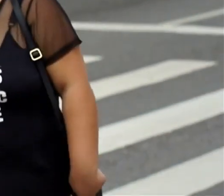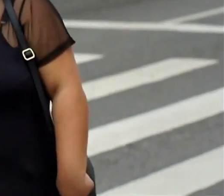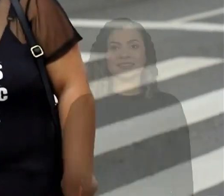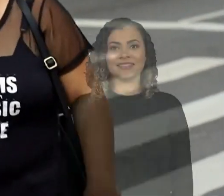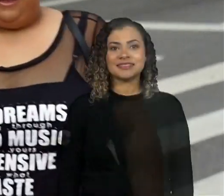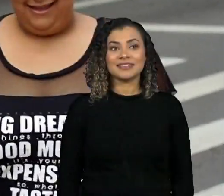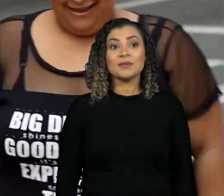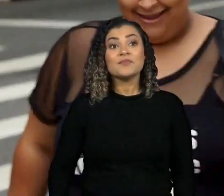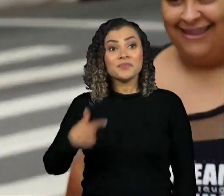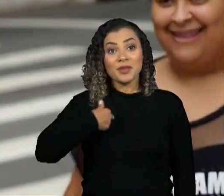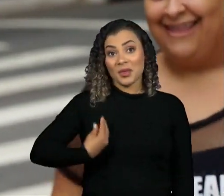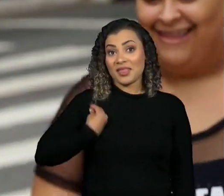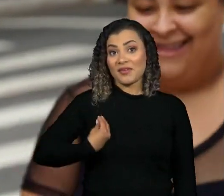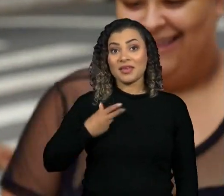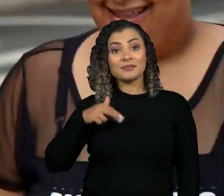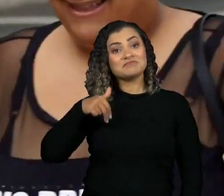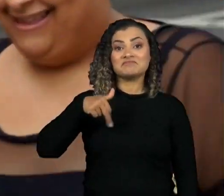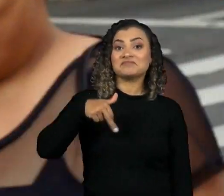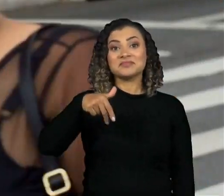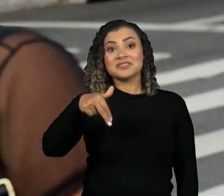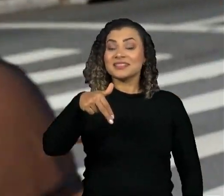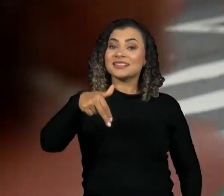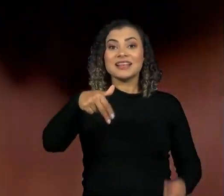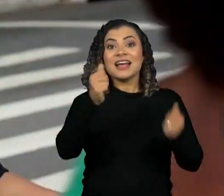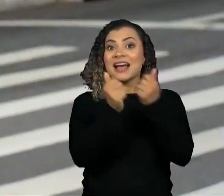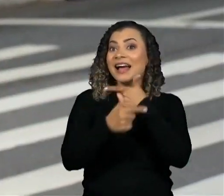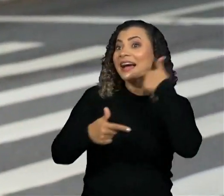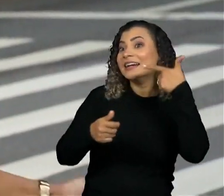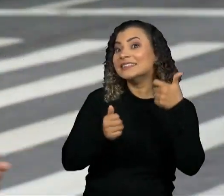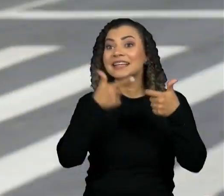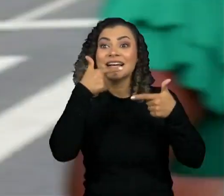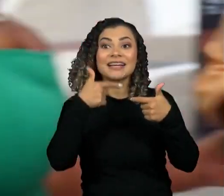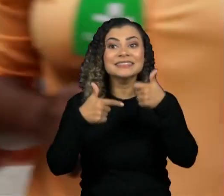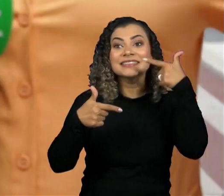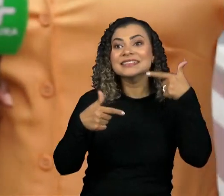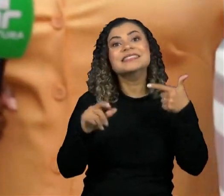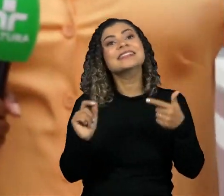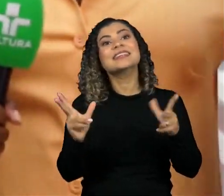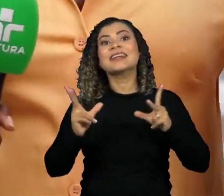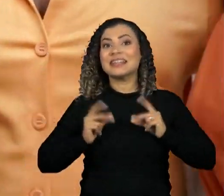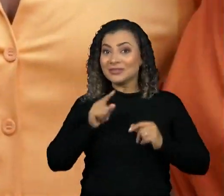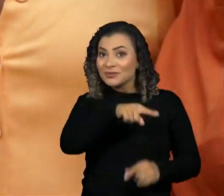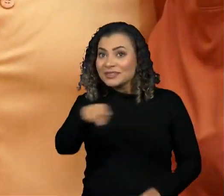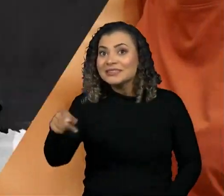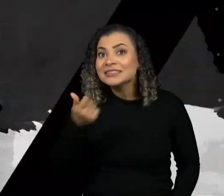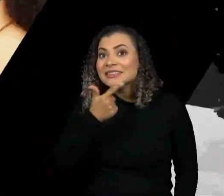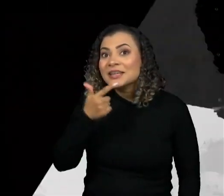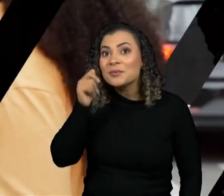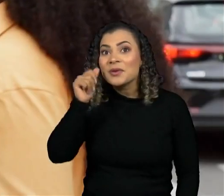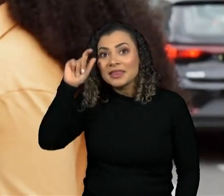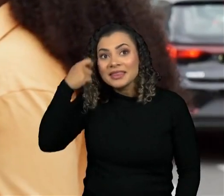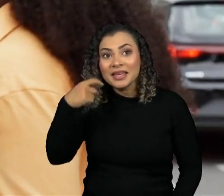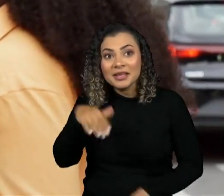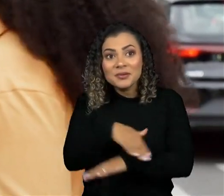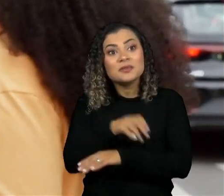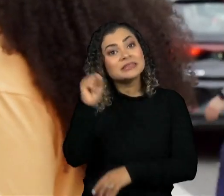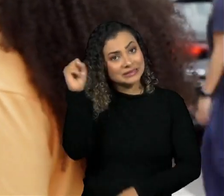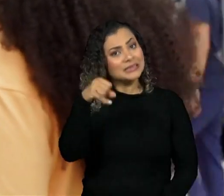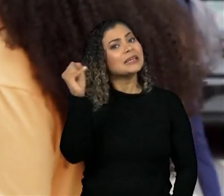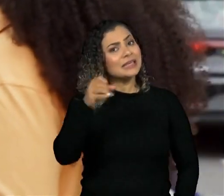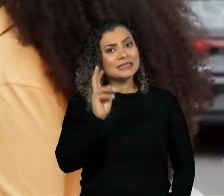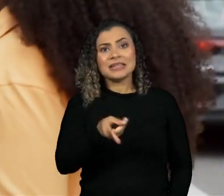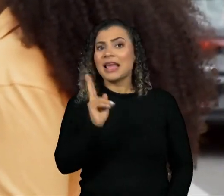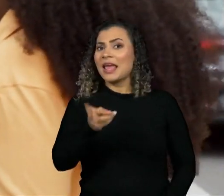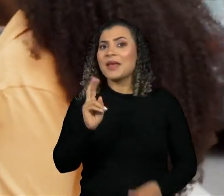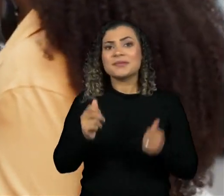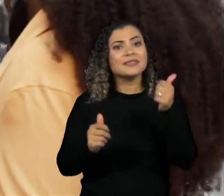Eu tava aqui, passando na rua e recebi um monte de sorriso de vocês. Vocês costumam sorrir para mulheres negras na rua? Com certeza.